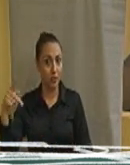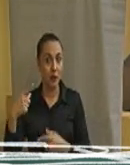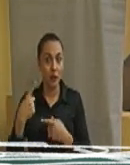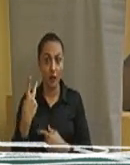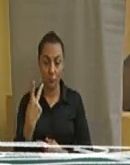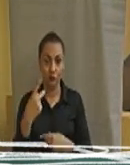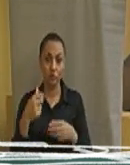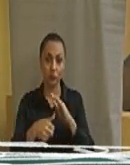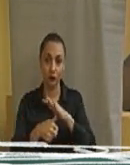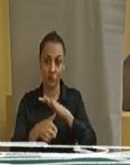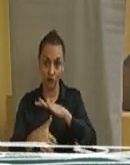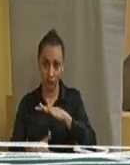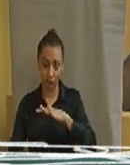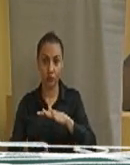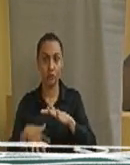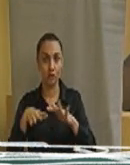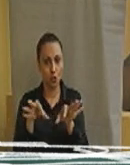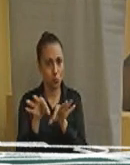que lá